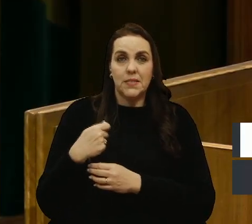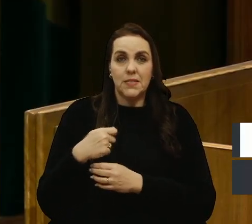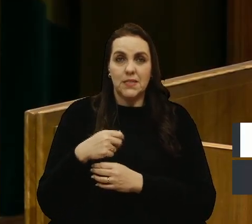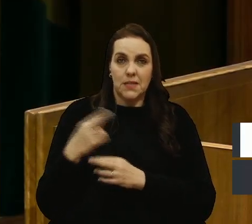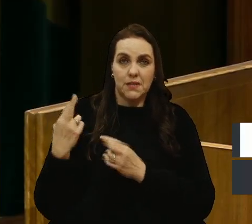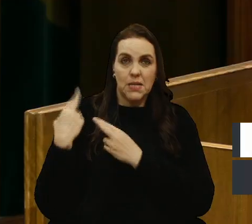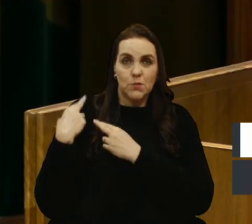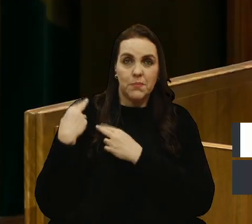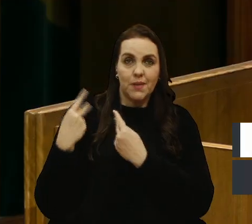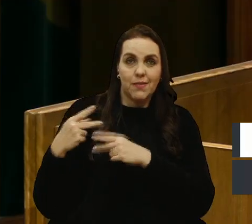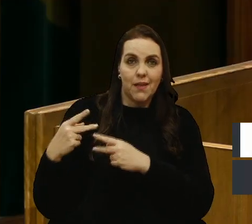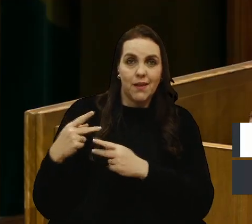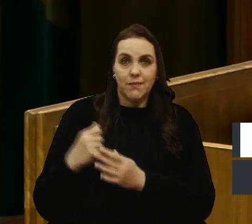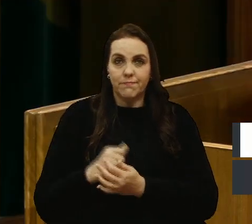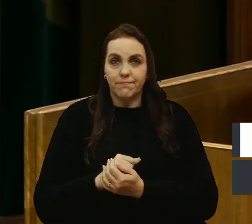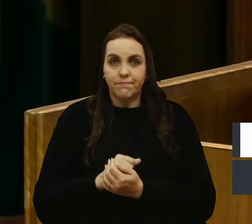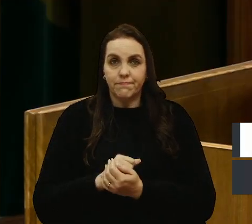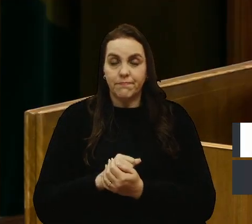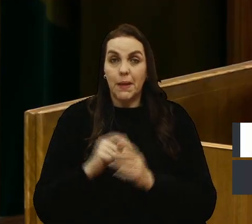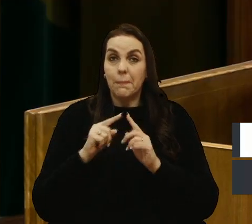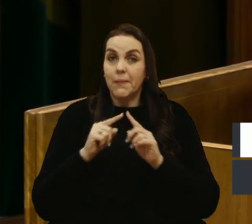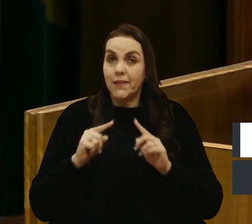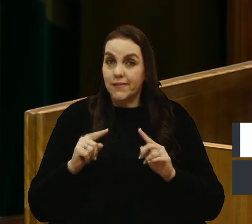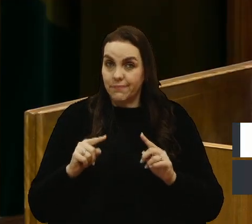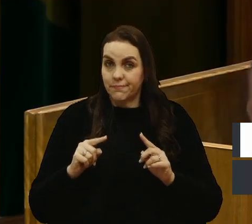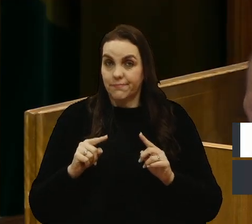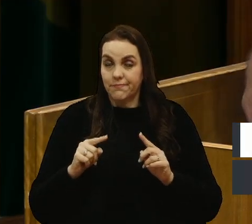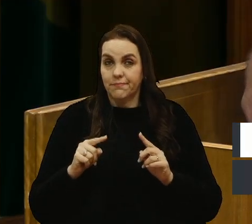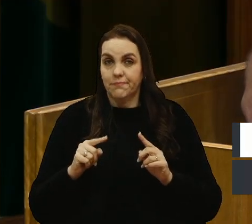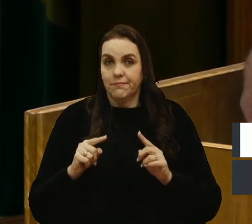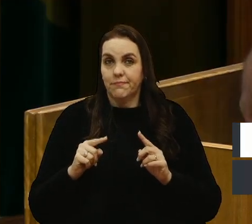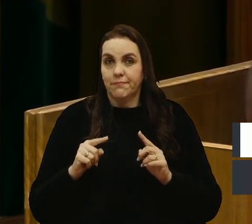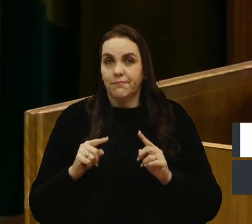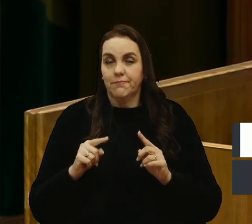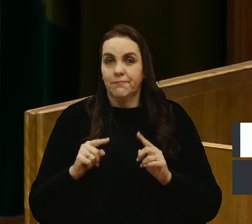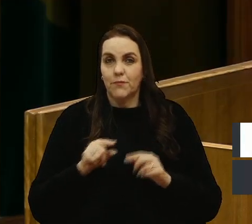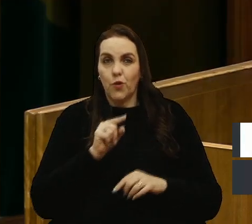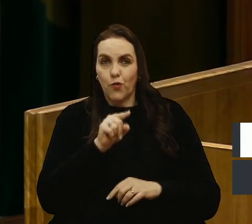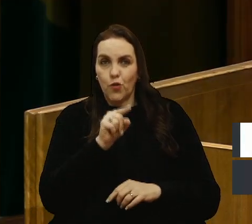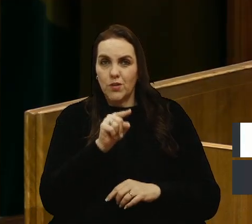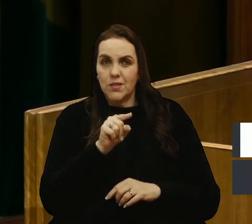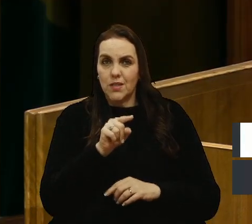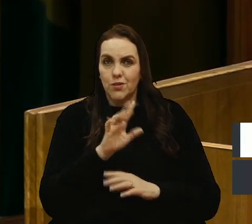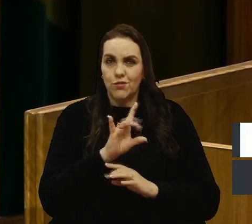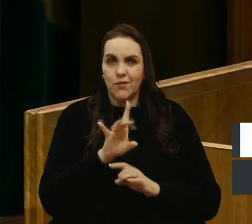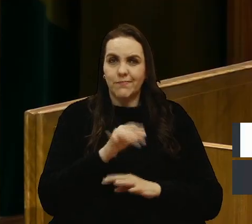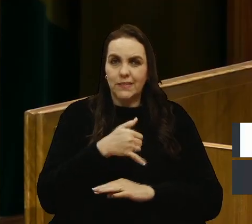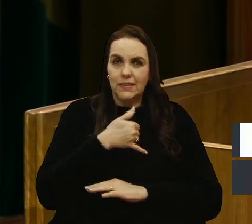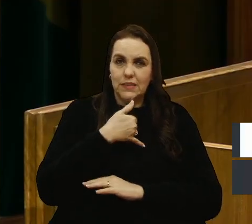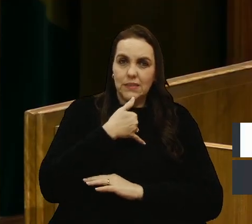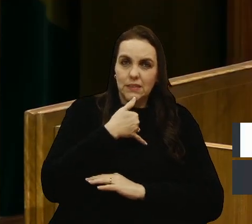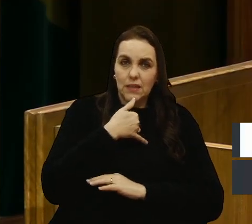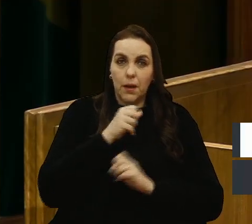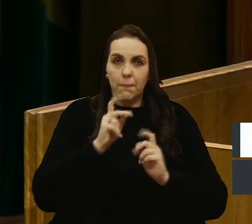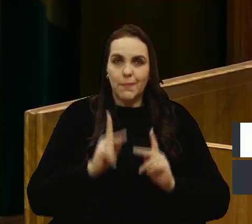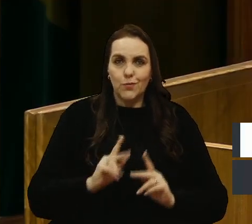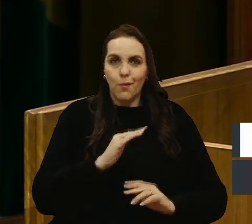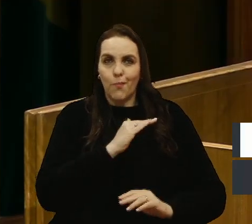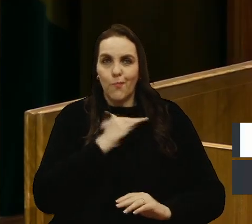responsabilizados. No entanto, você só lamenta quando uma pessoa